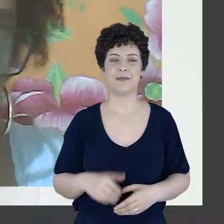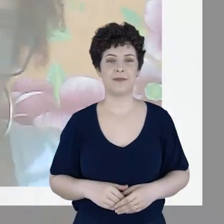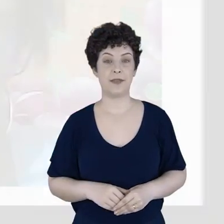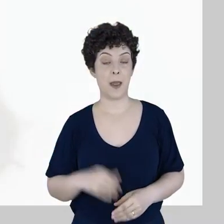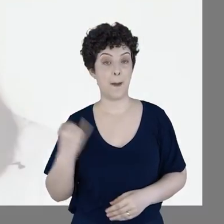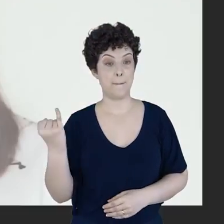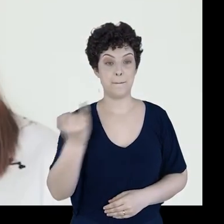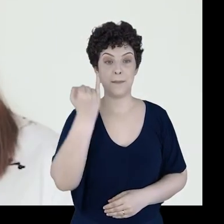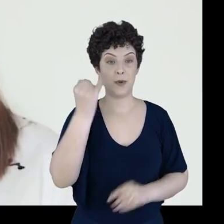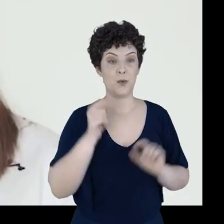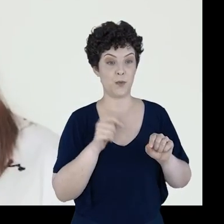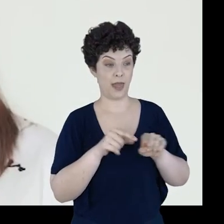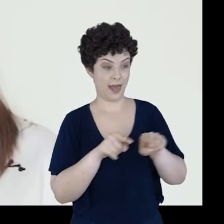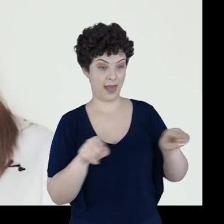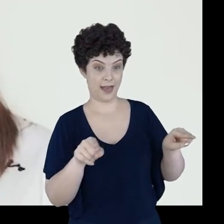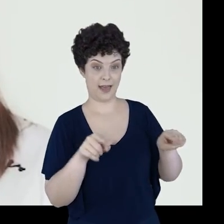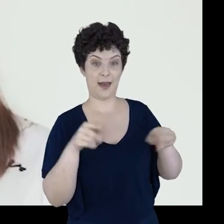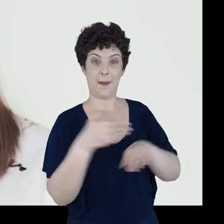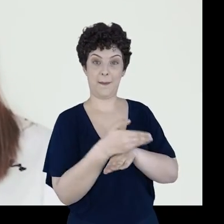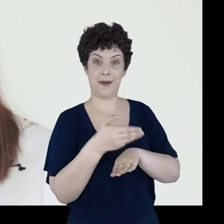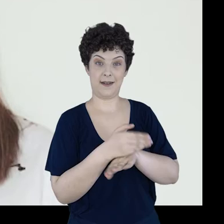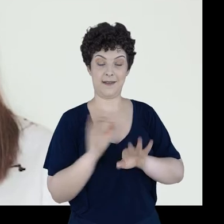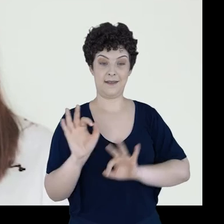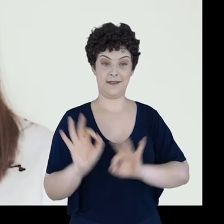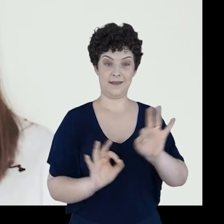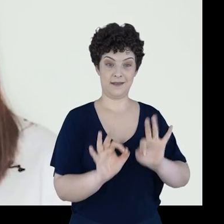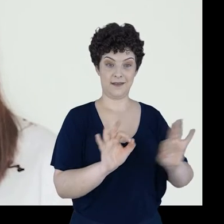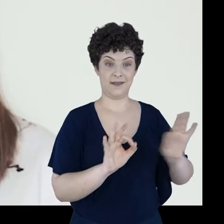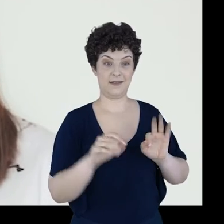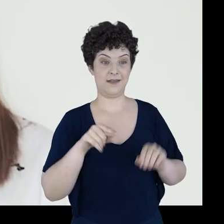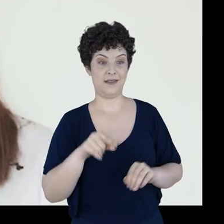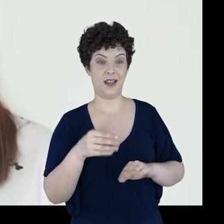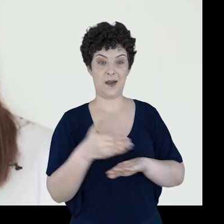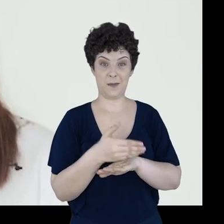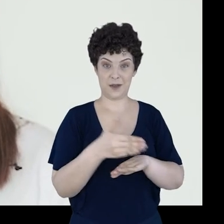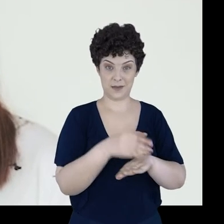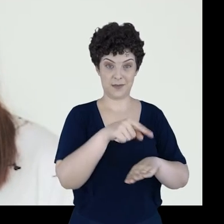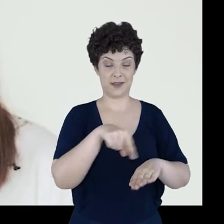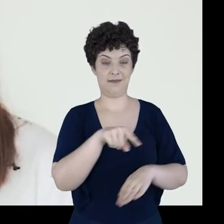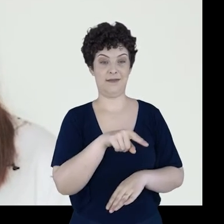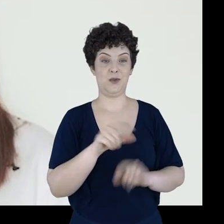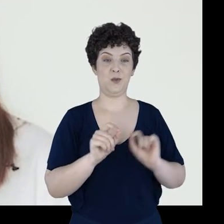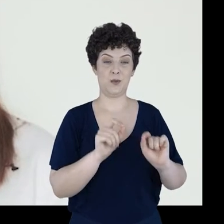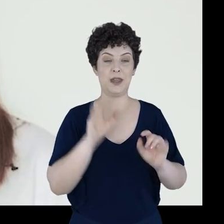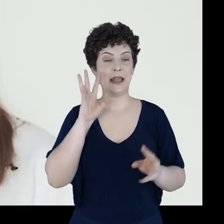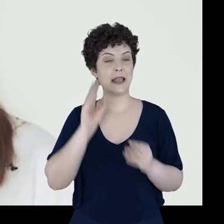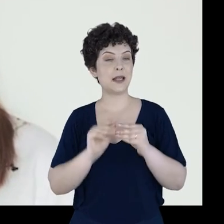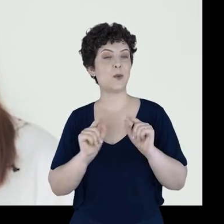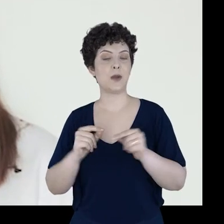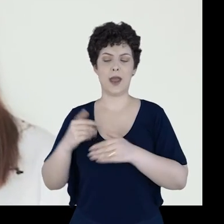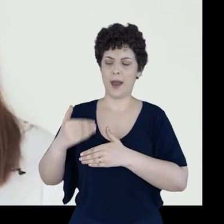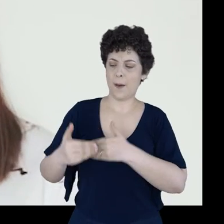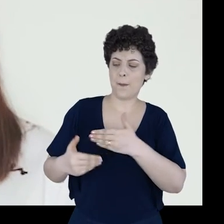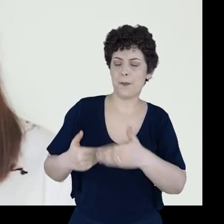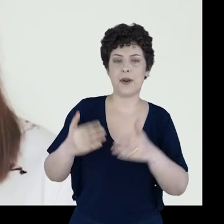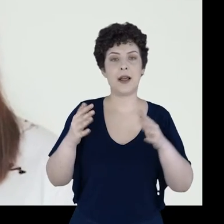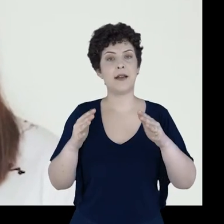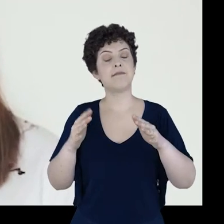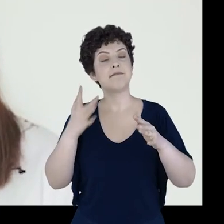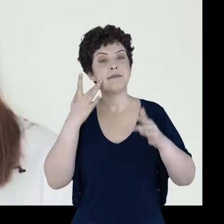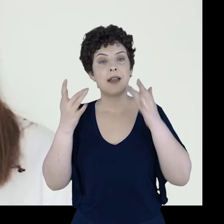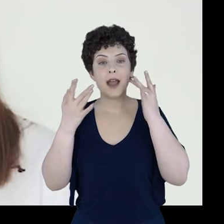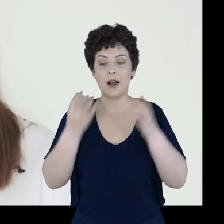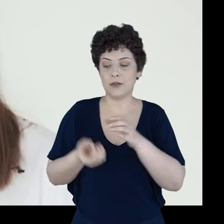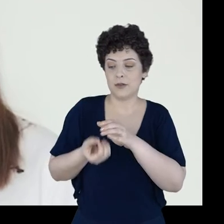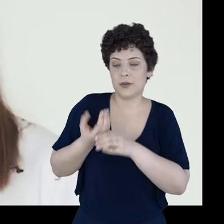Cristina Machado. Foi muito importante para eles participarem desse projeto. Professora, tem cabelo castanho claro liso. Entenderem o que é um processo